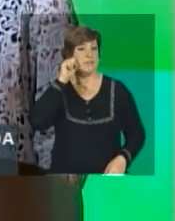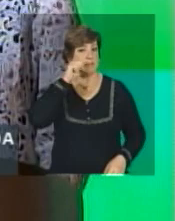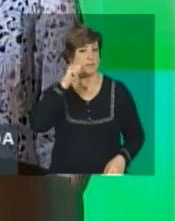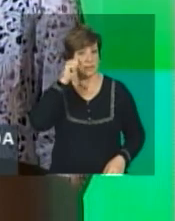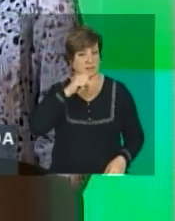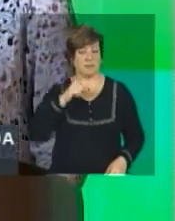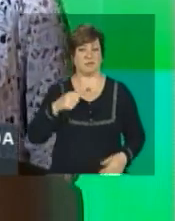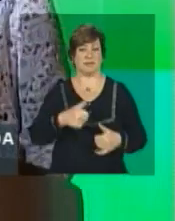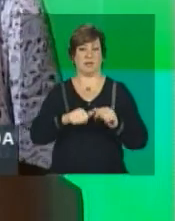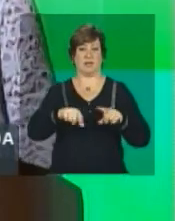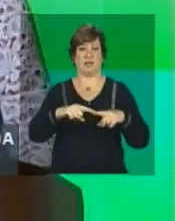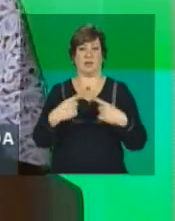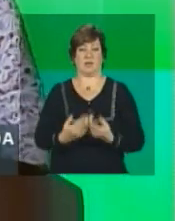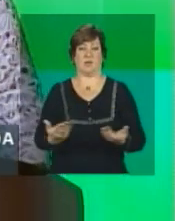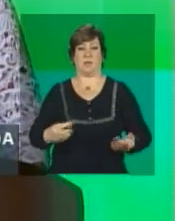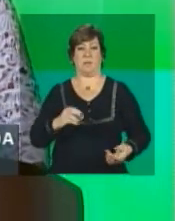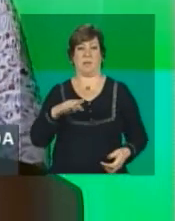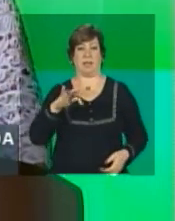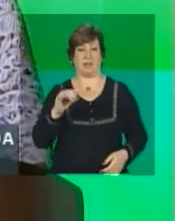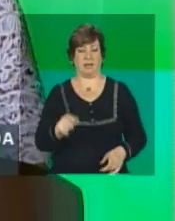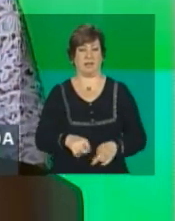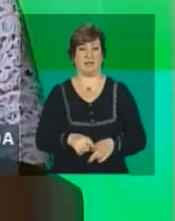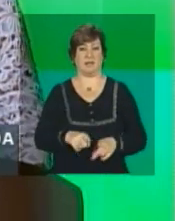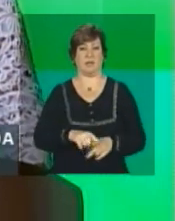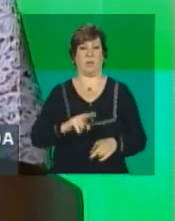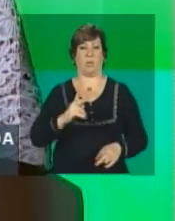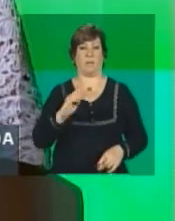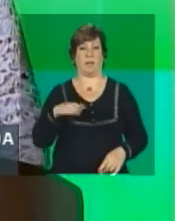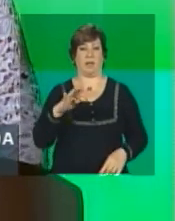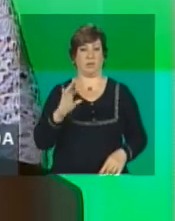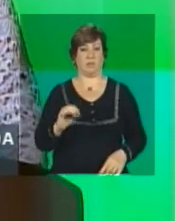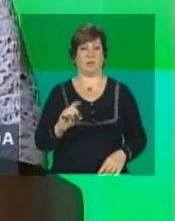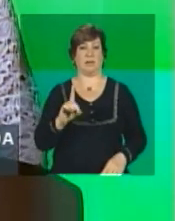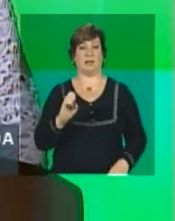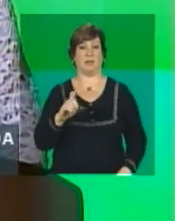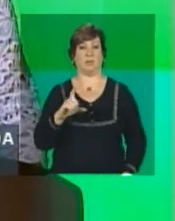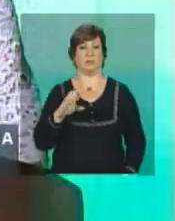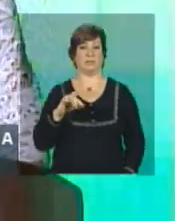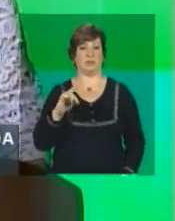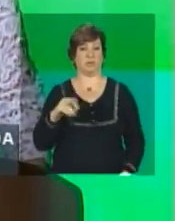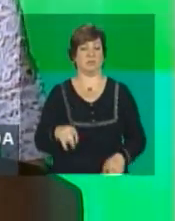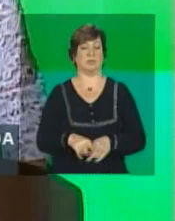Suplicy, Lindenberg Farias, Humberto Costa e Delcídio Amaral.